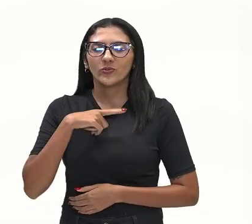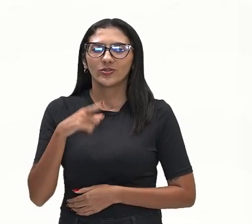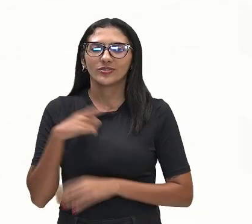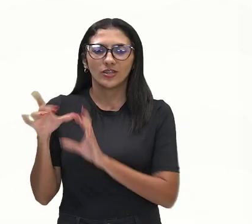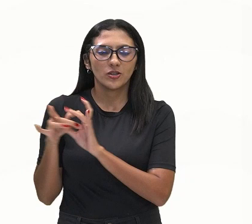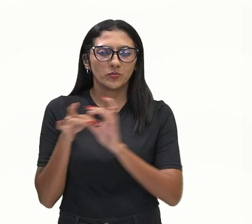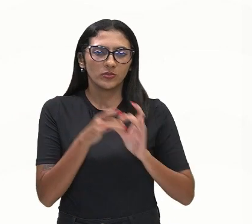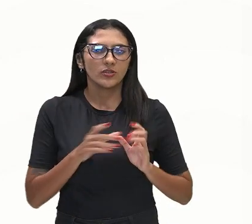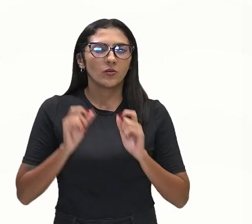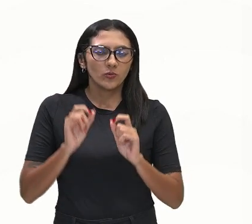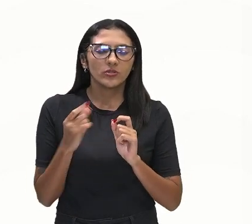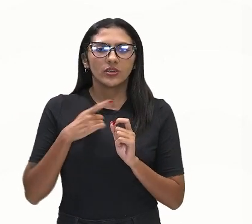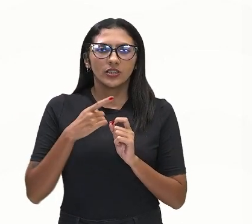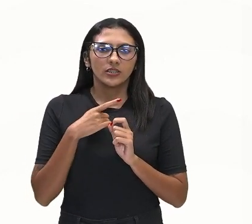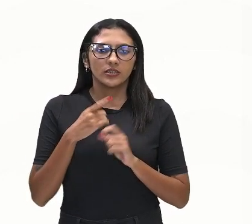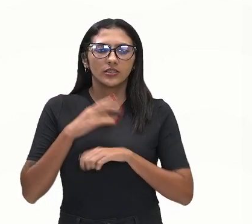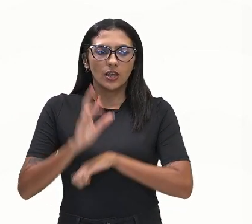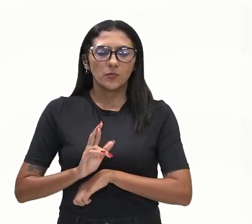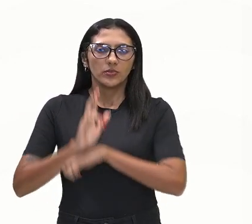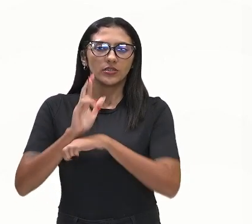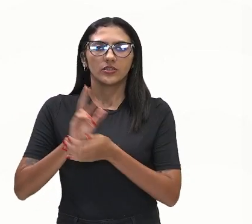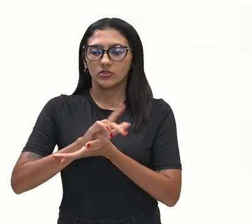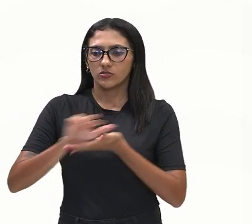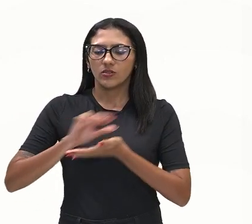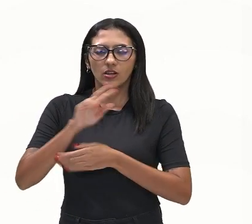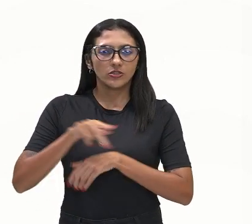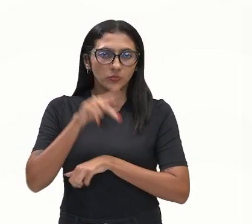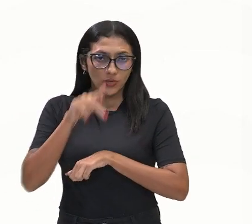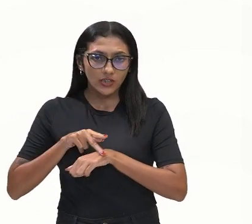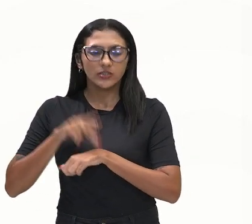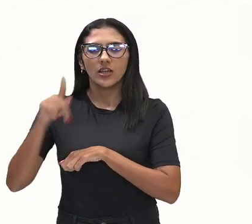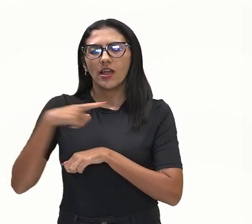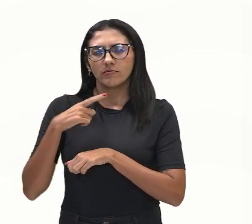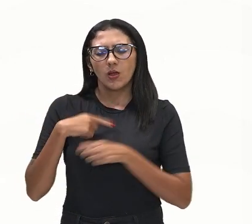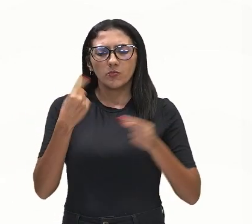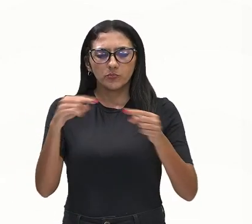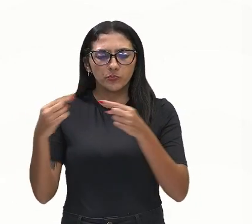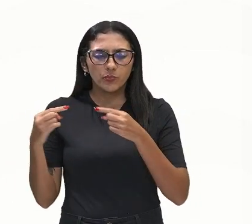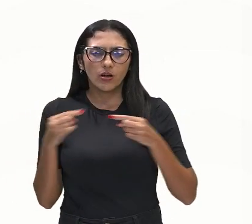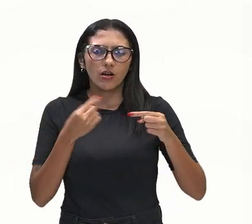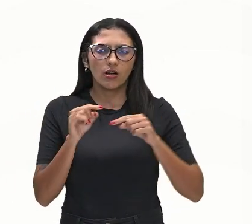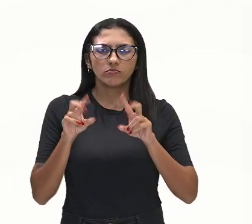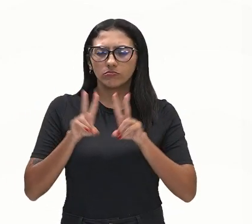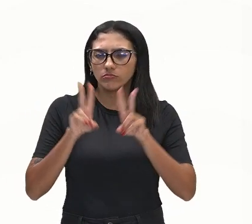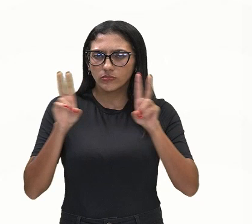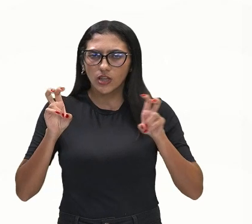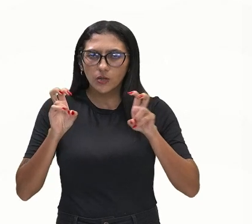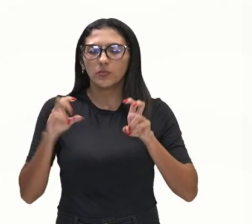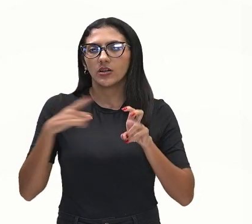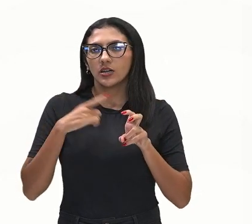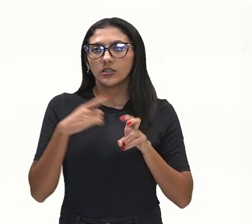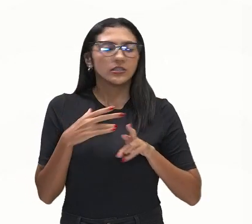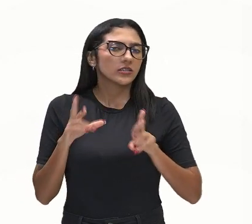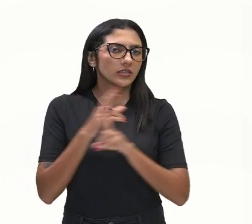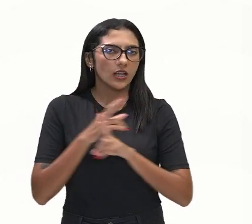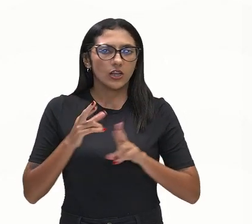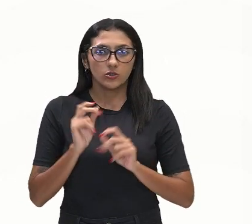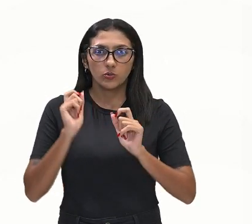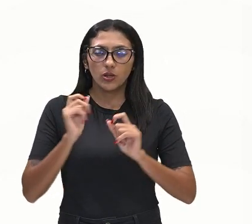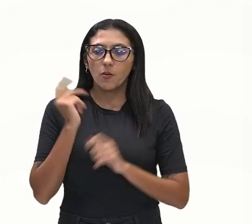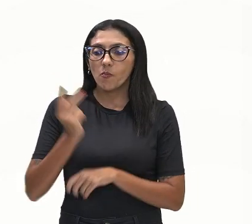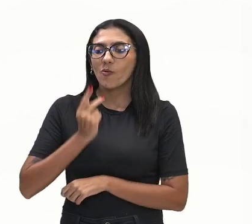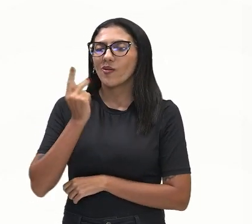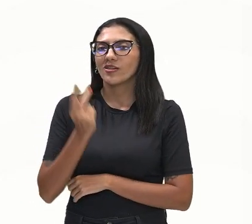que haja representantes dos países e eles debatam as questões que envolvem, né, a política